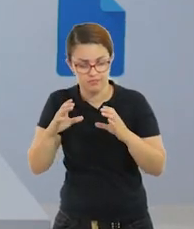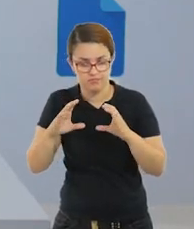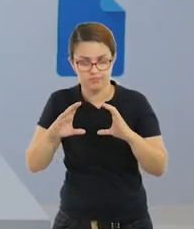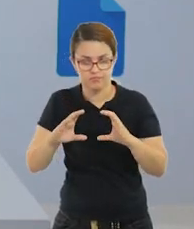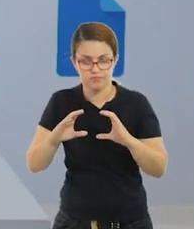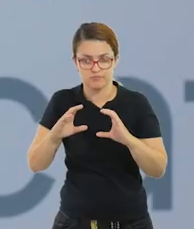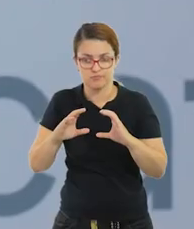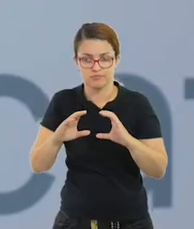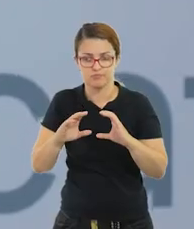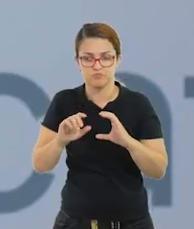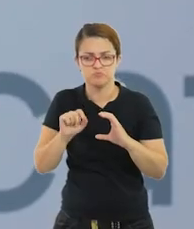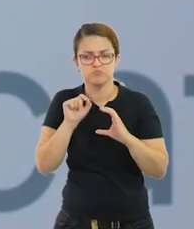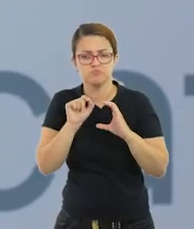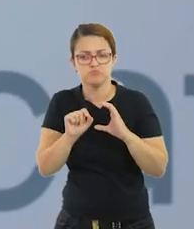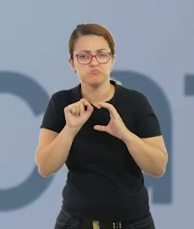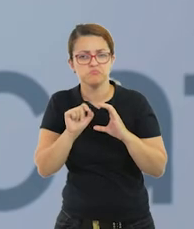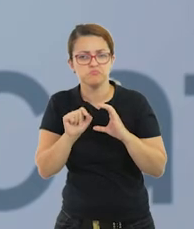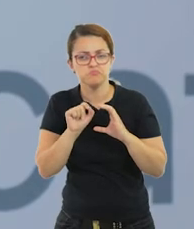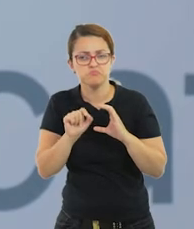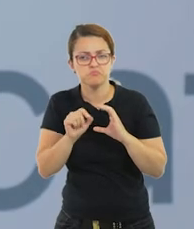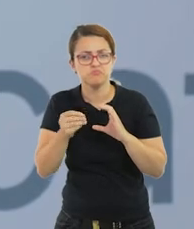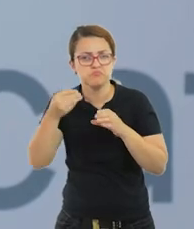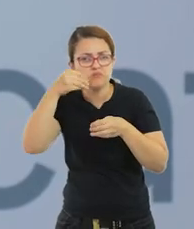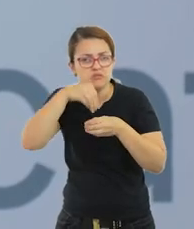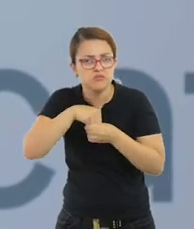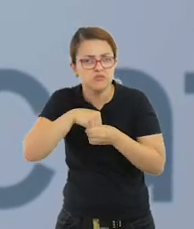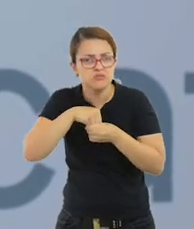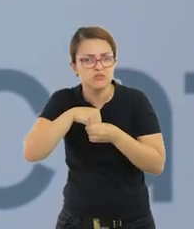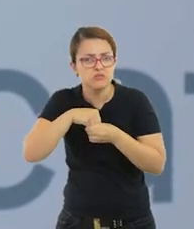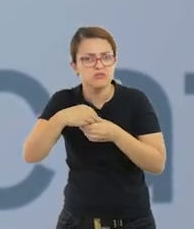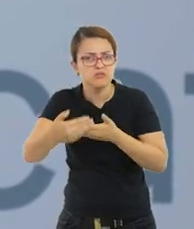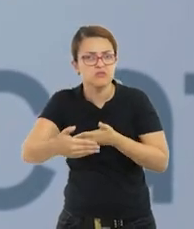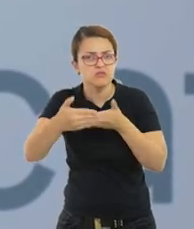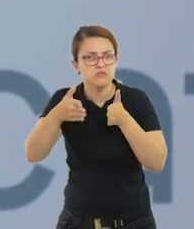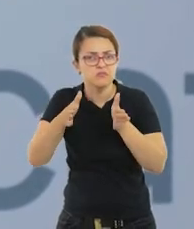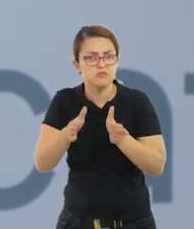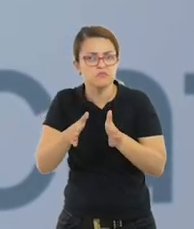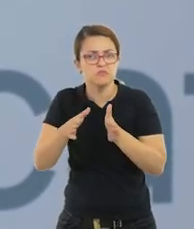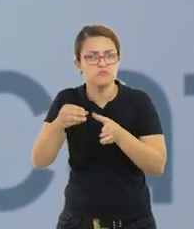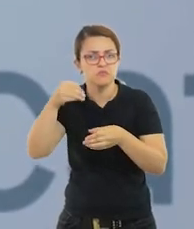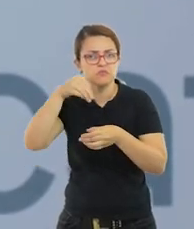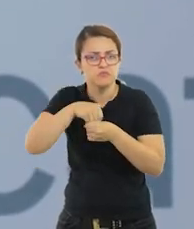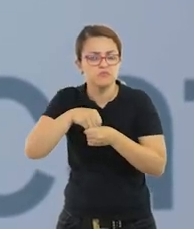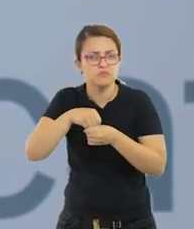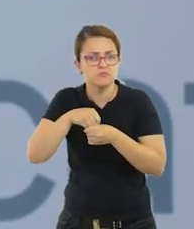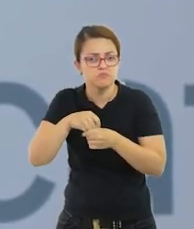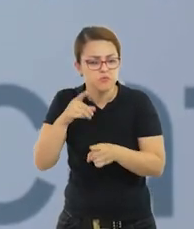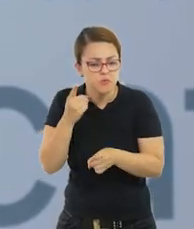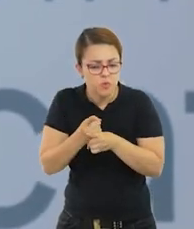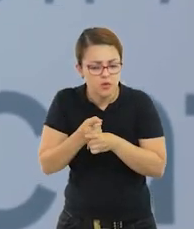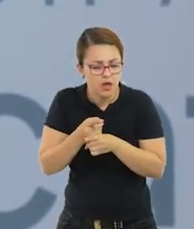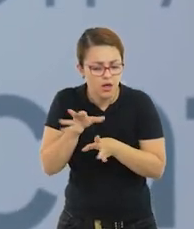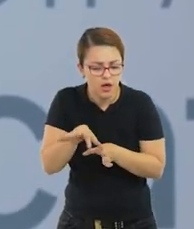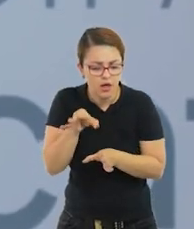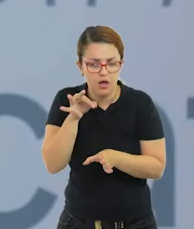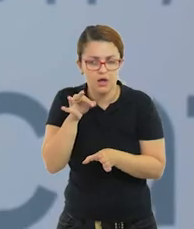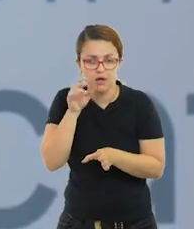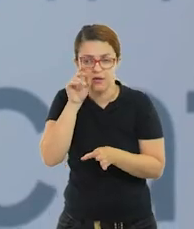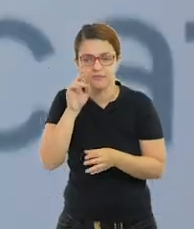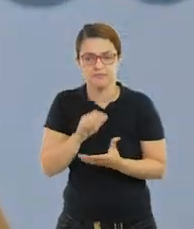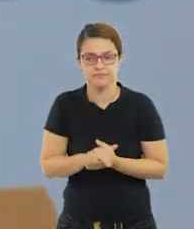pergunta. What is in the box? Que significa, o que está dentro da caixa? Vamos descobrir?